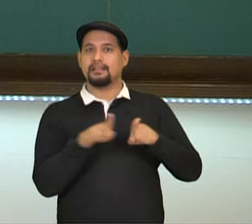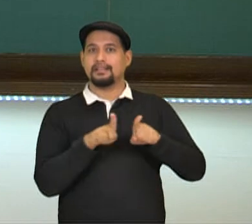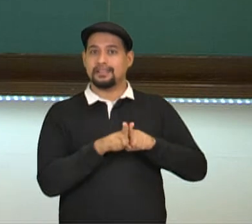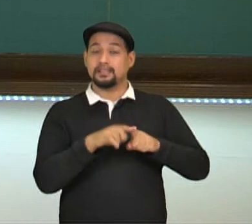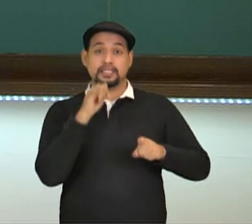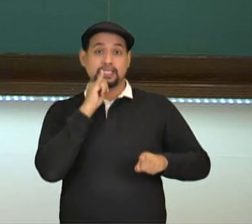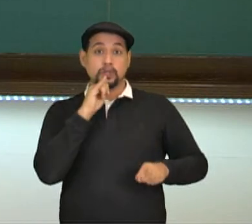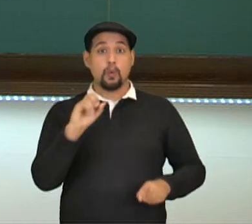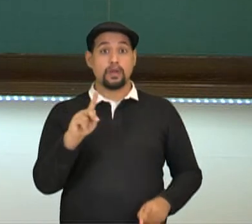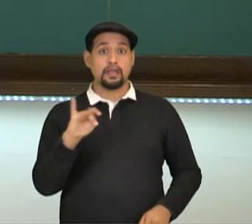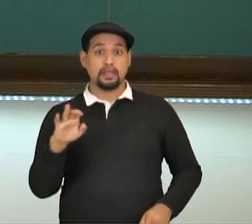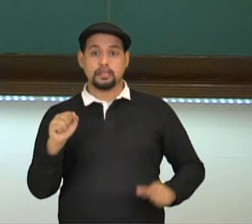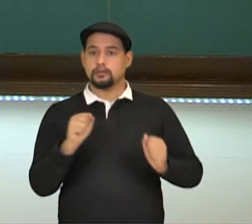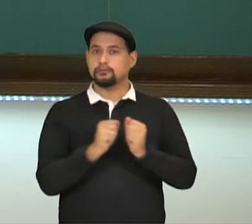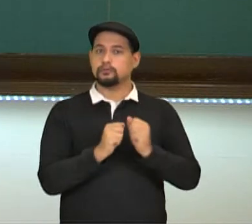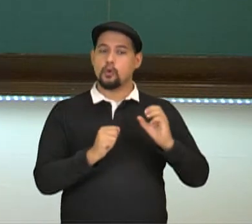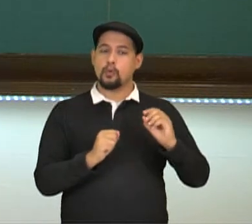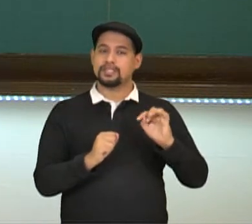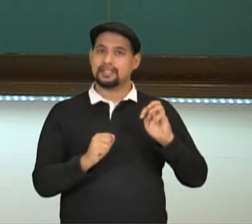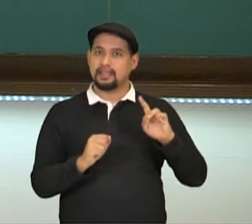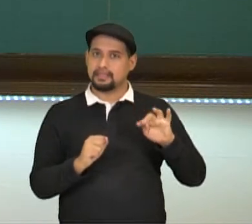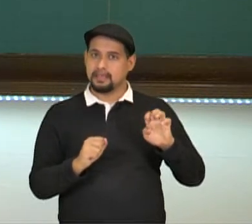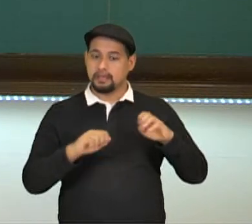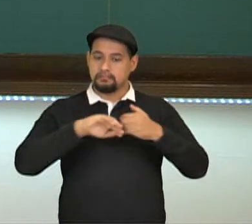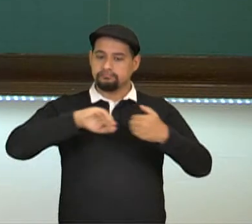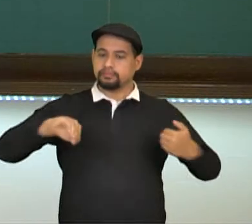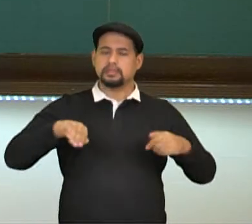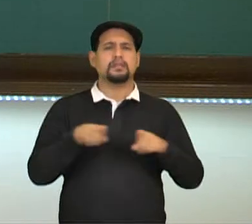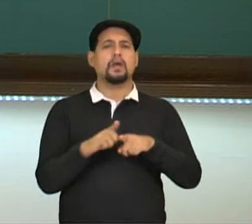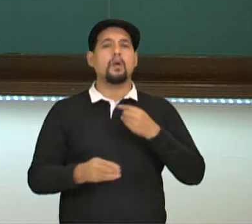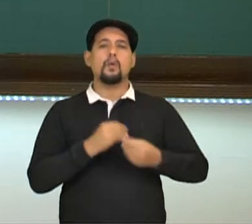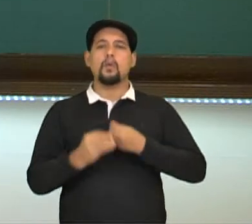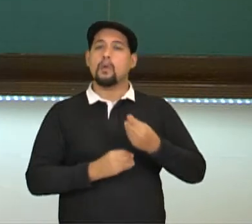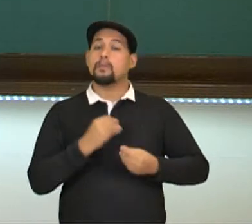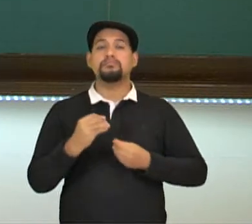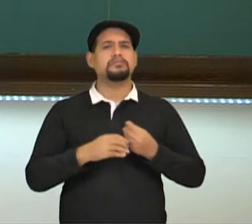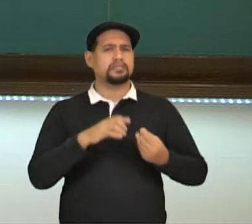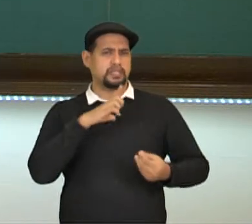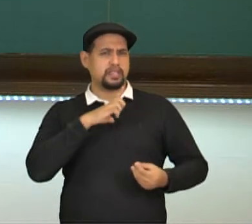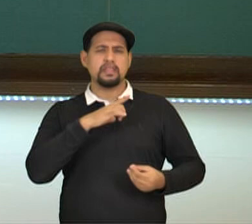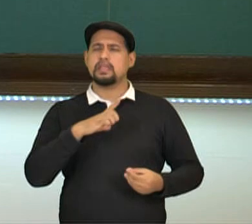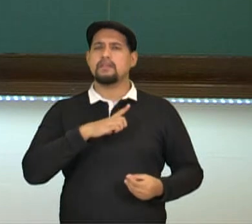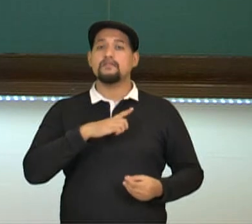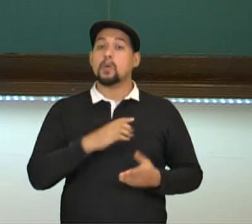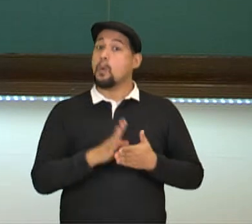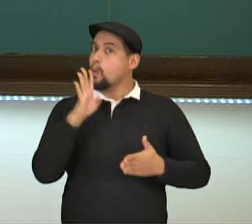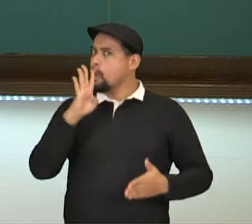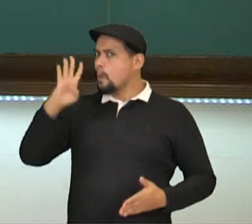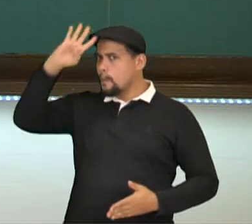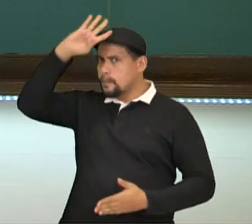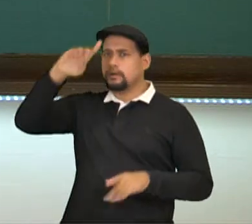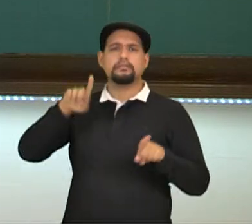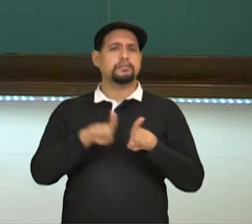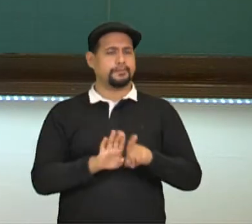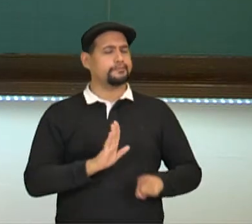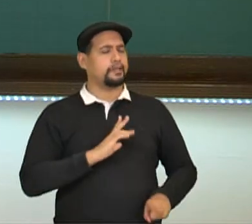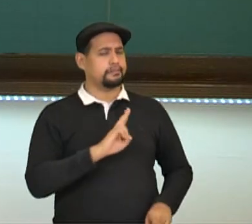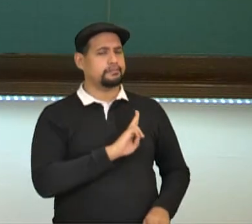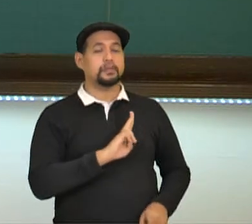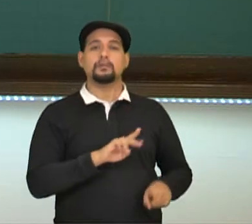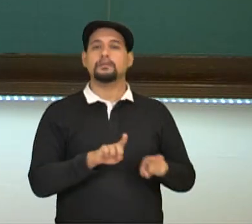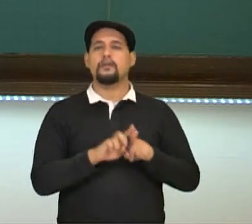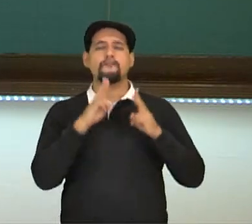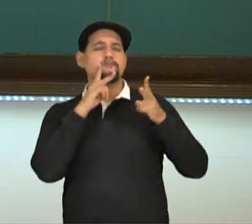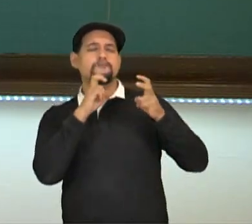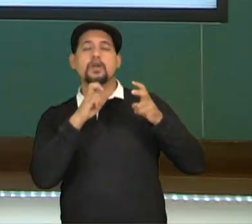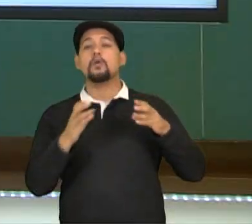com o Ocidente e a partir daí, então, o Império Bizantino ali, o Império Romano do Oriente também assim chamado. Então vamos